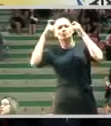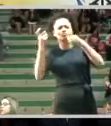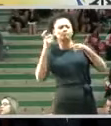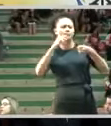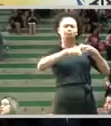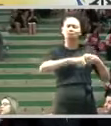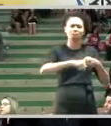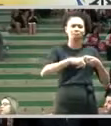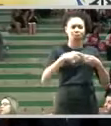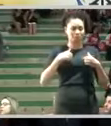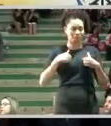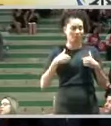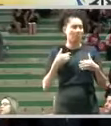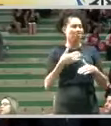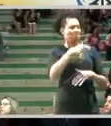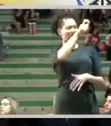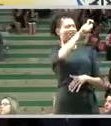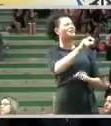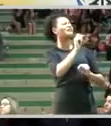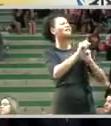Ele não levou conta nem de quem era.